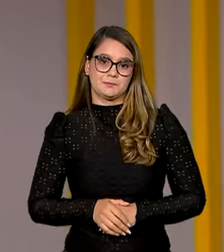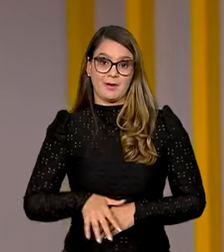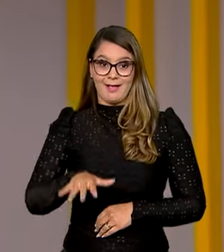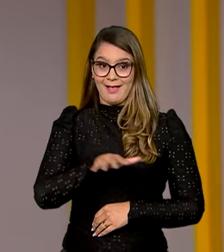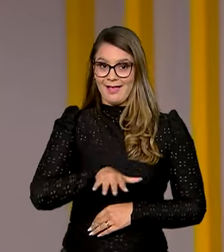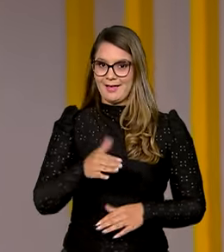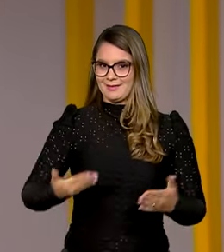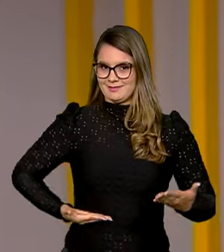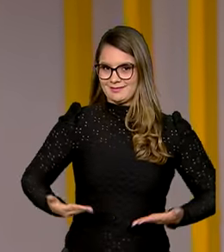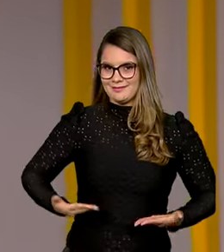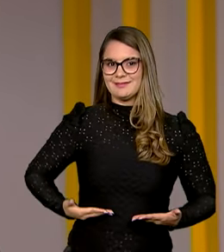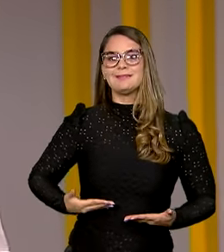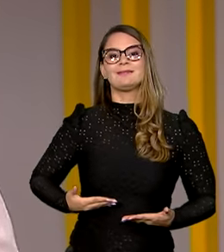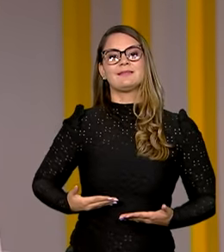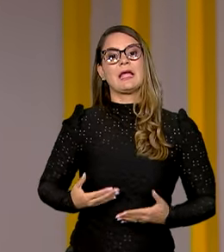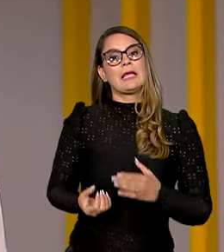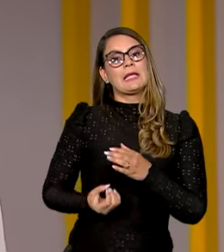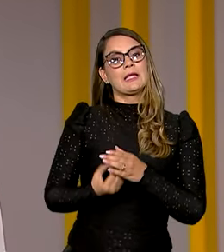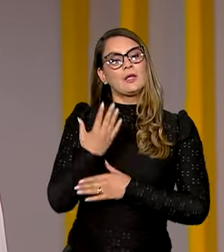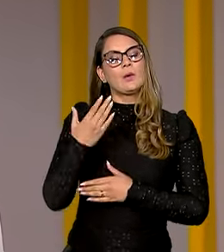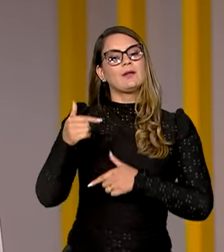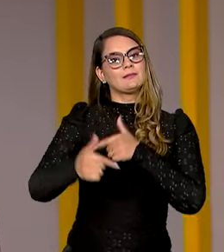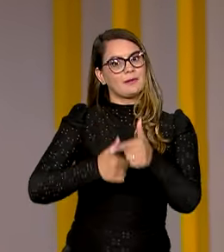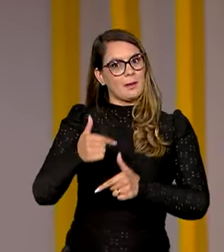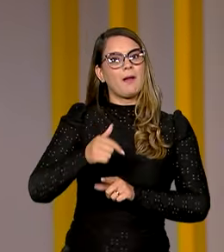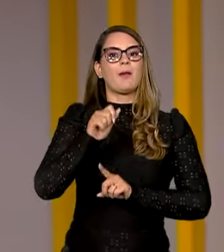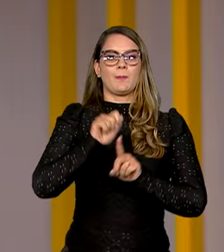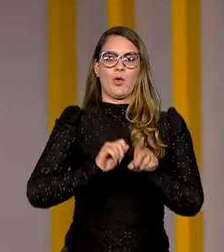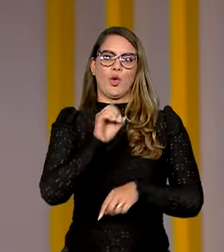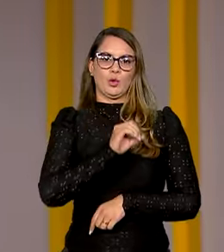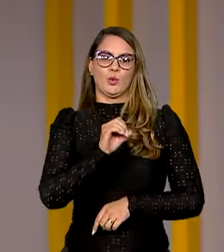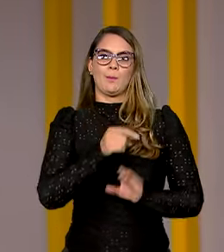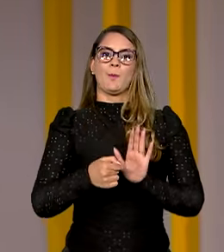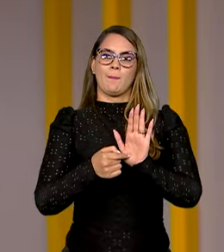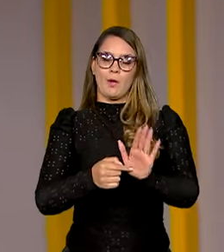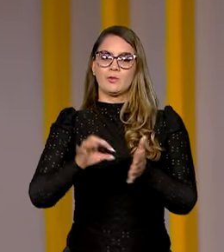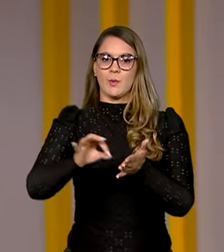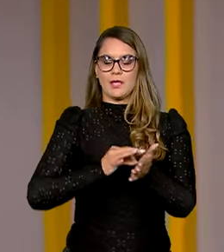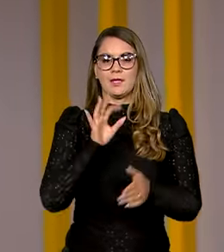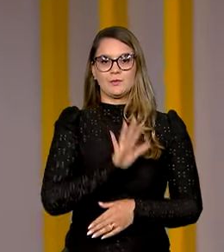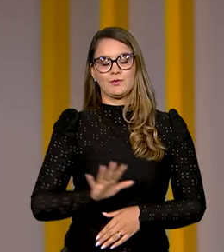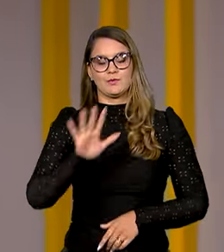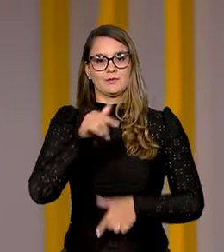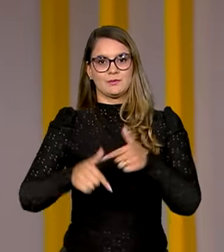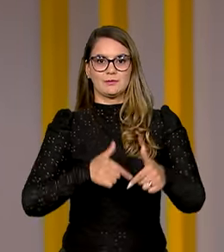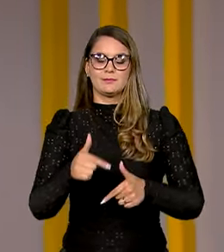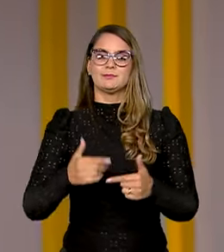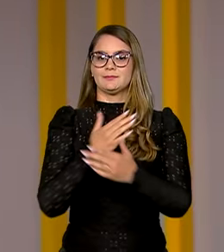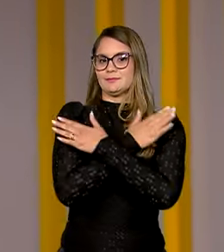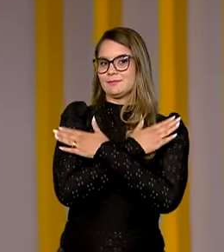o setor de serviços puxou a criação de empregos em outubro é o que mostra o cadastro Geral de Empregados e